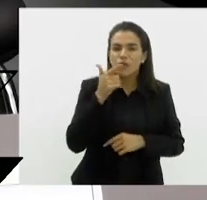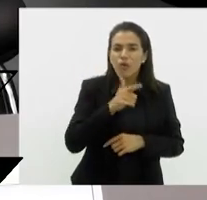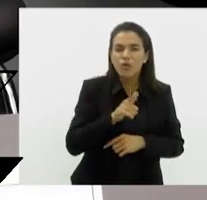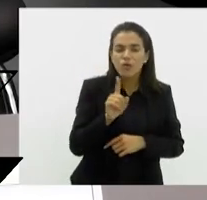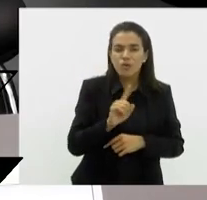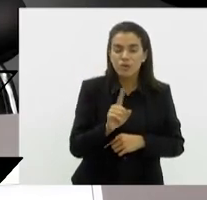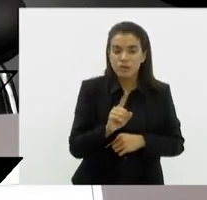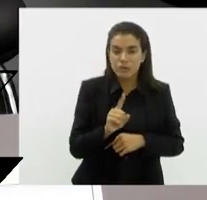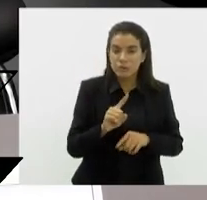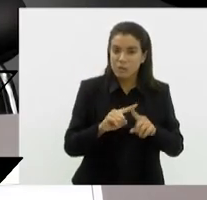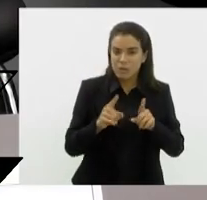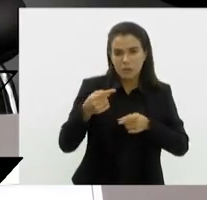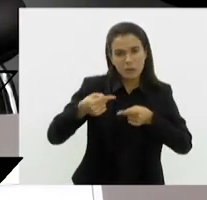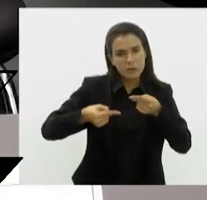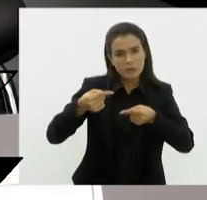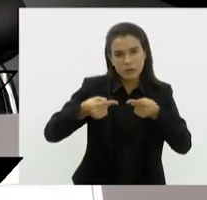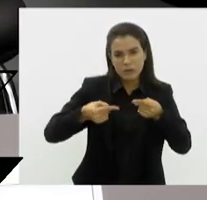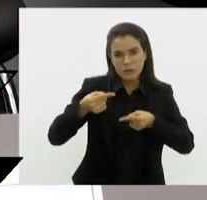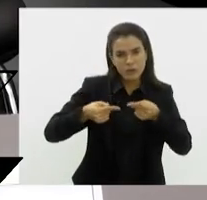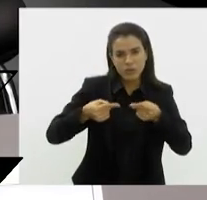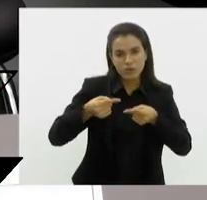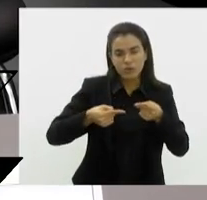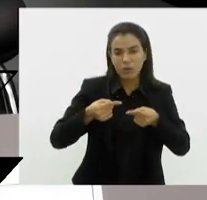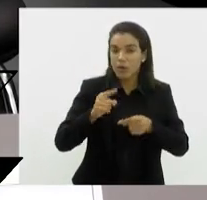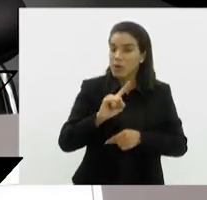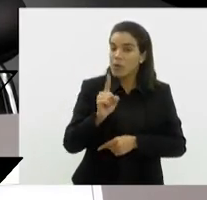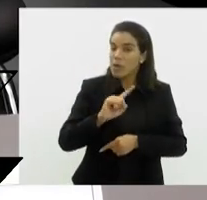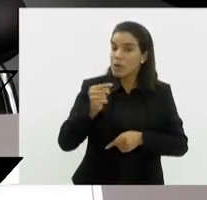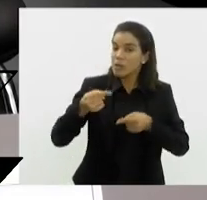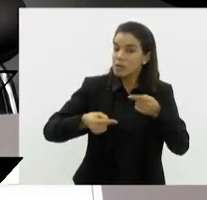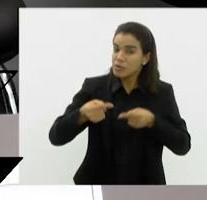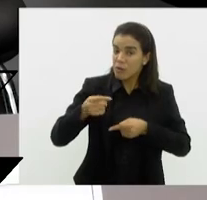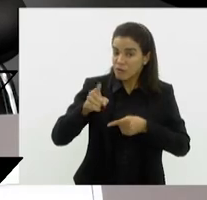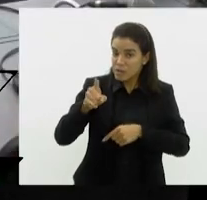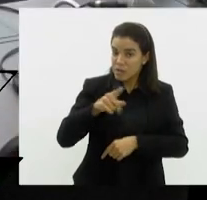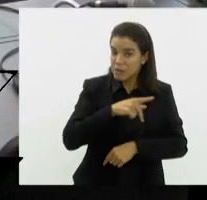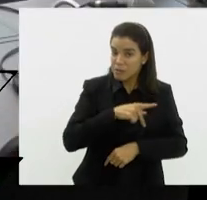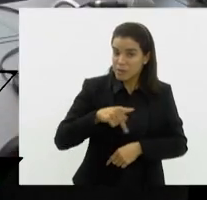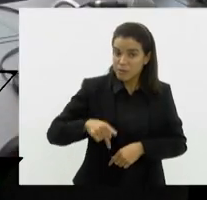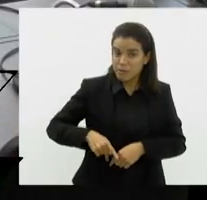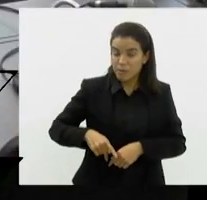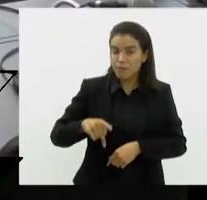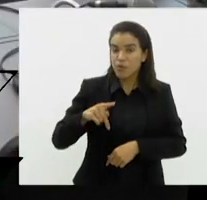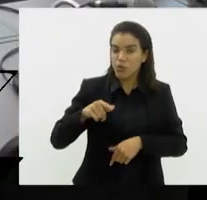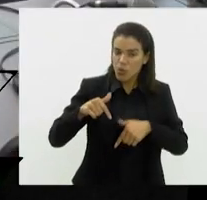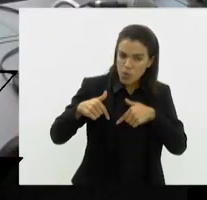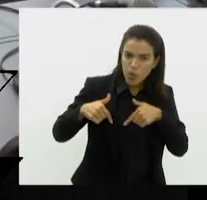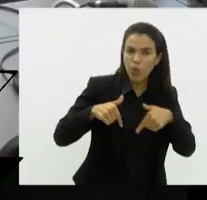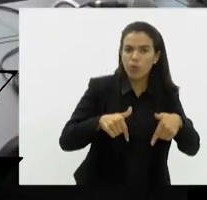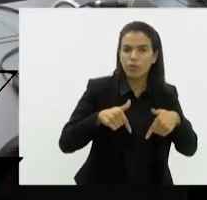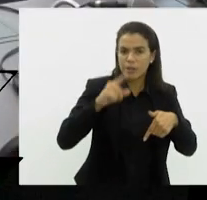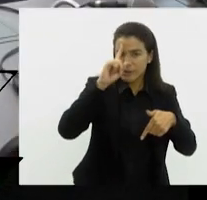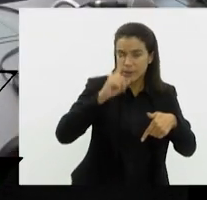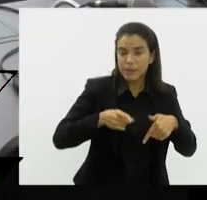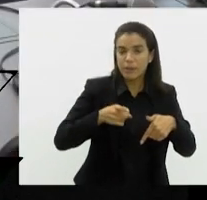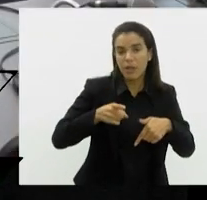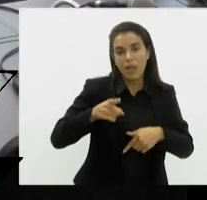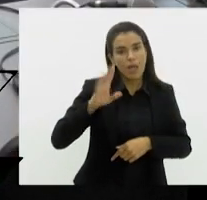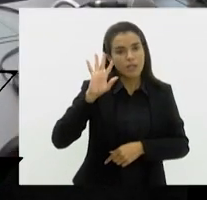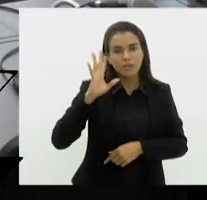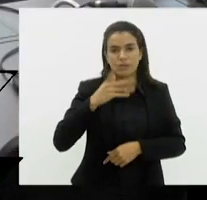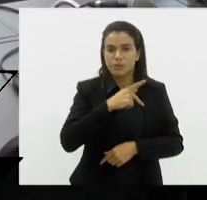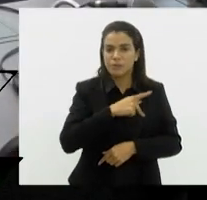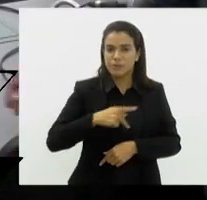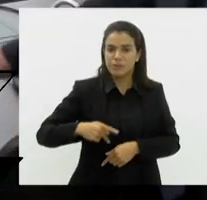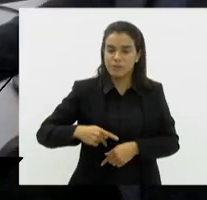diligência. Mas isso é uma discussão a ser. Não é discussão. O senhor que preside a comissão do Cumpra-se. Cumpra-se a decisão do presidente. Ué. Perfeito.